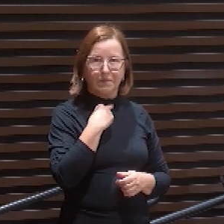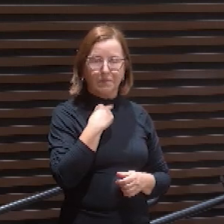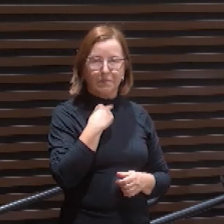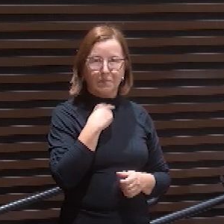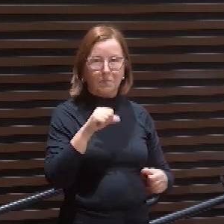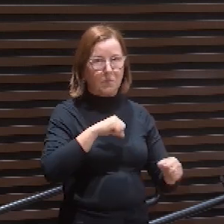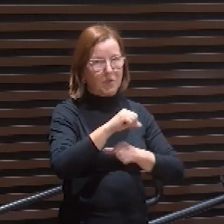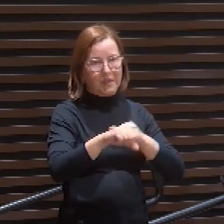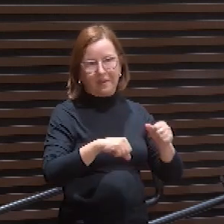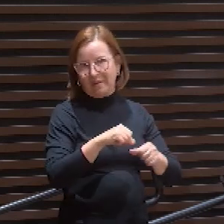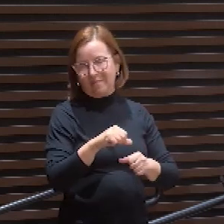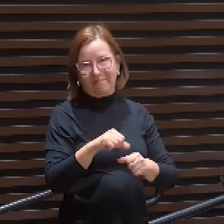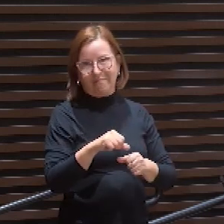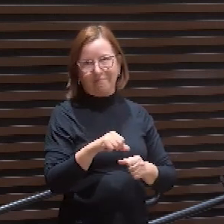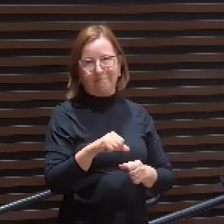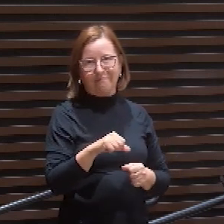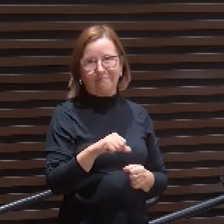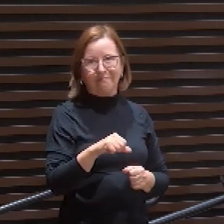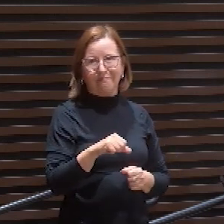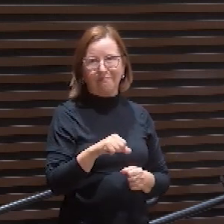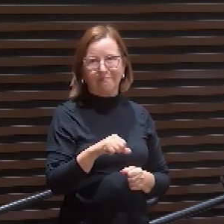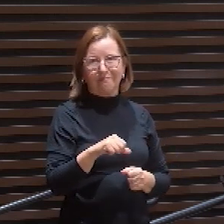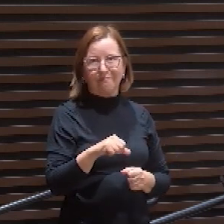abrogar de